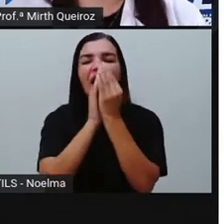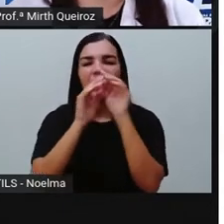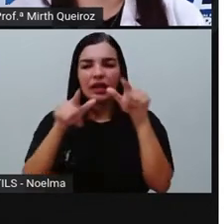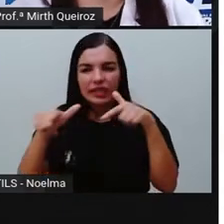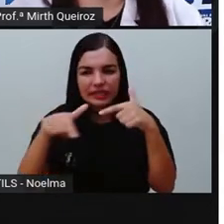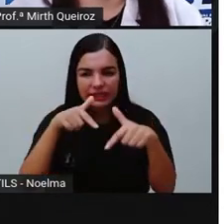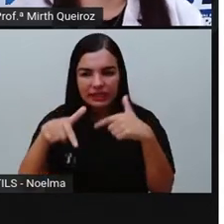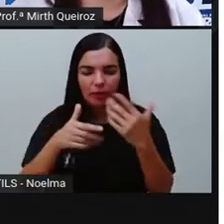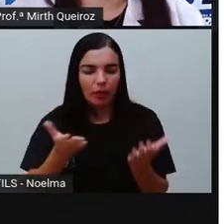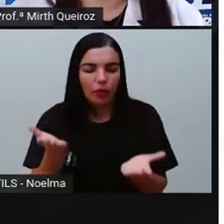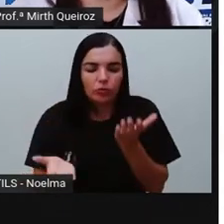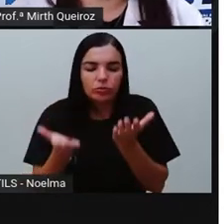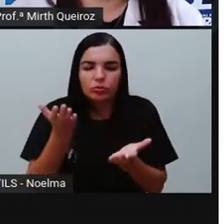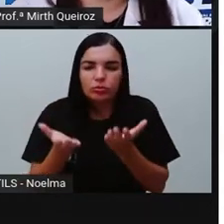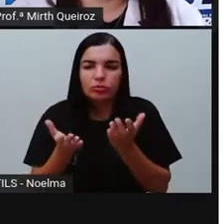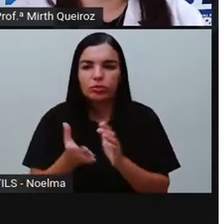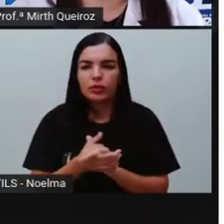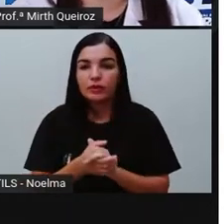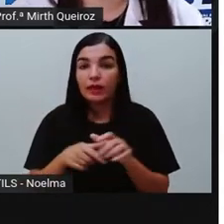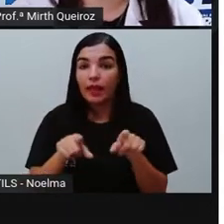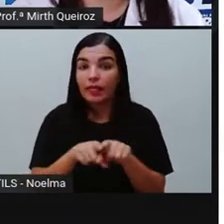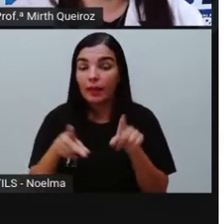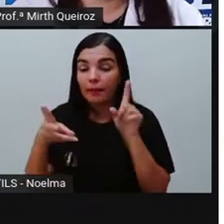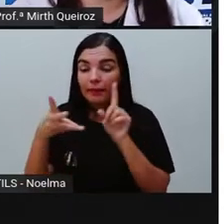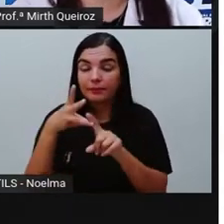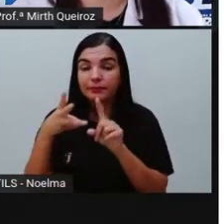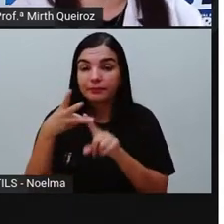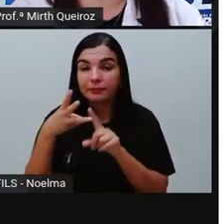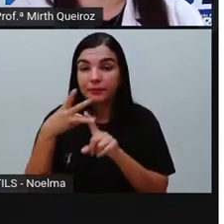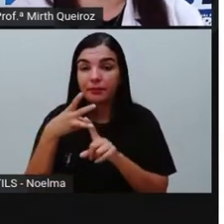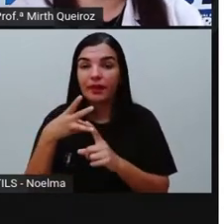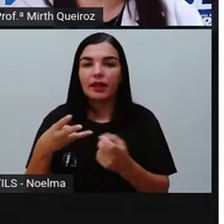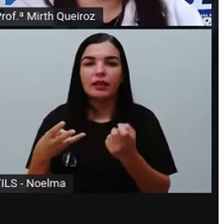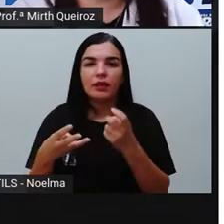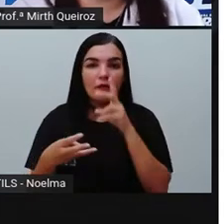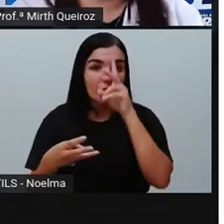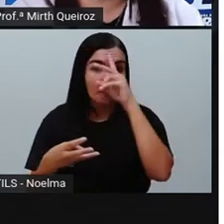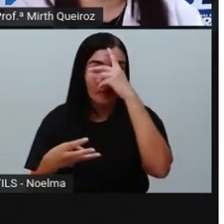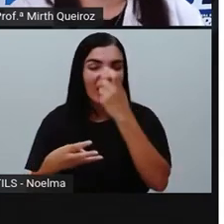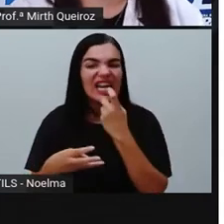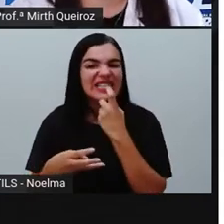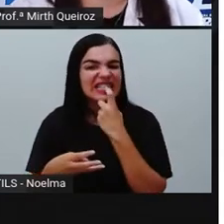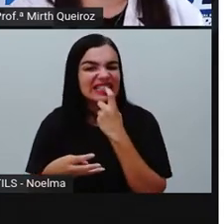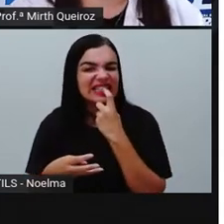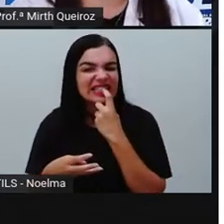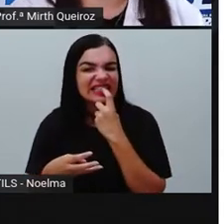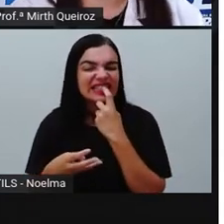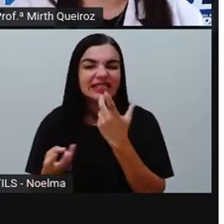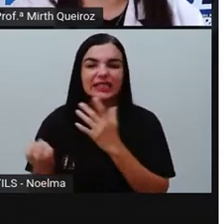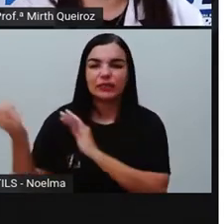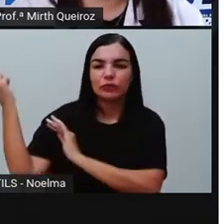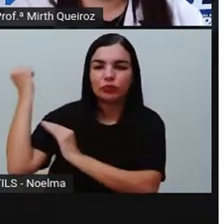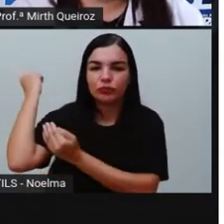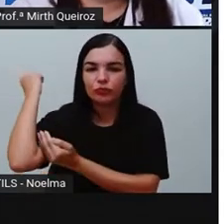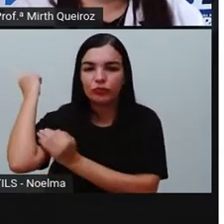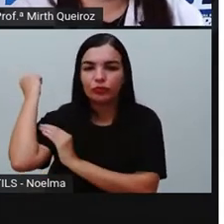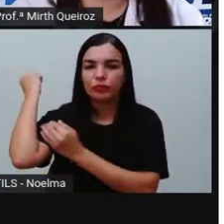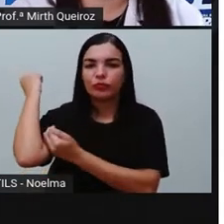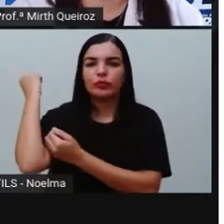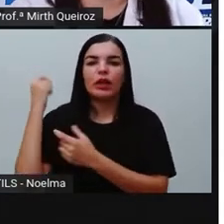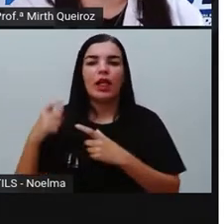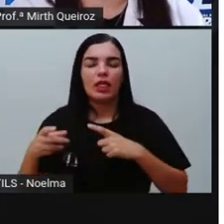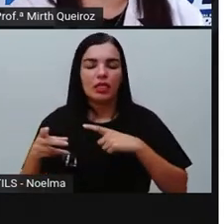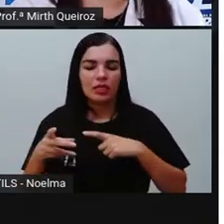ali. Fortalece os ossos, músculos e articulações. Tem domínio do